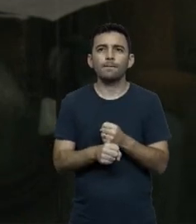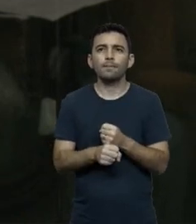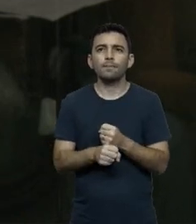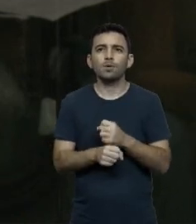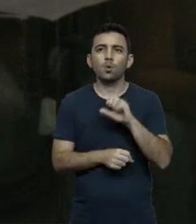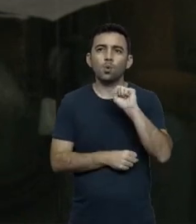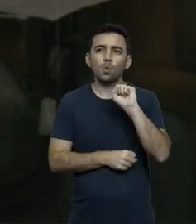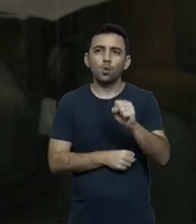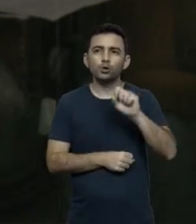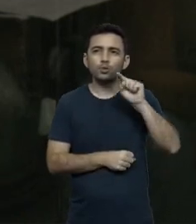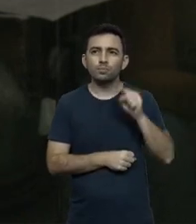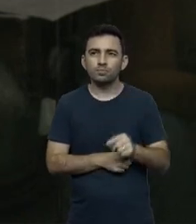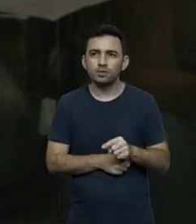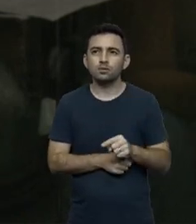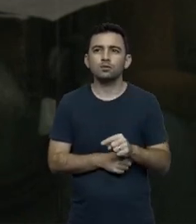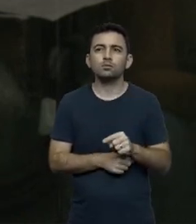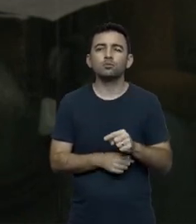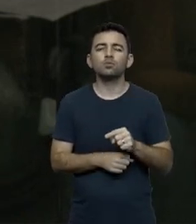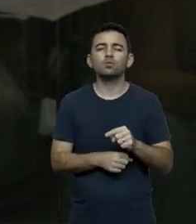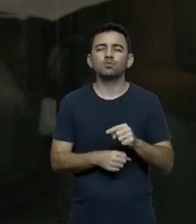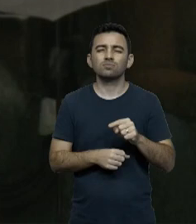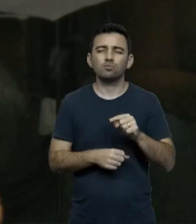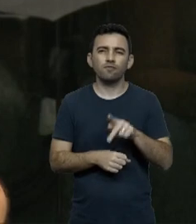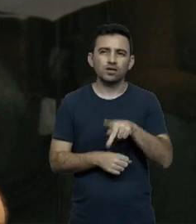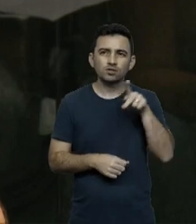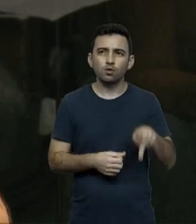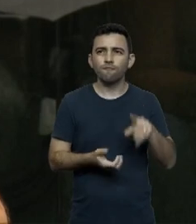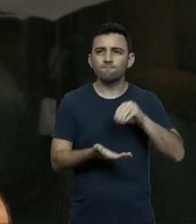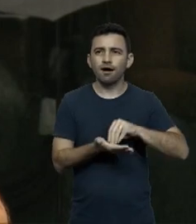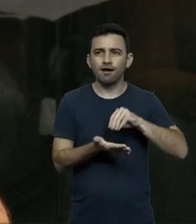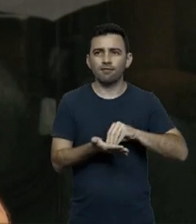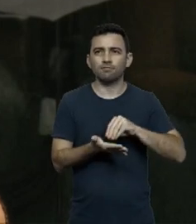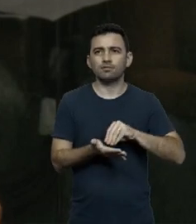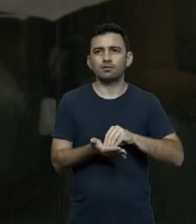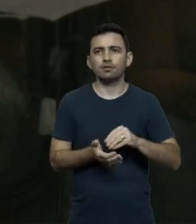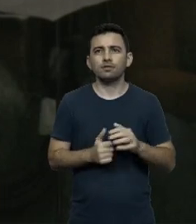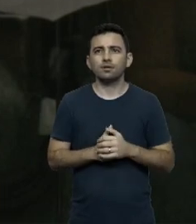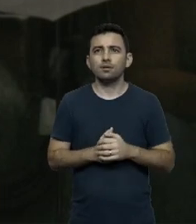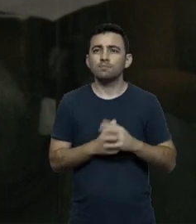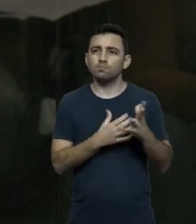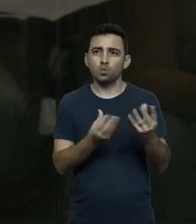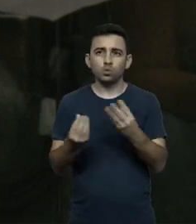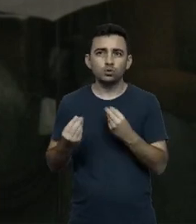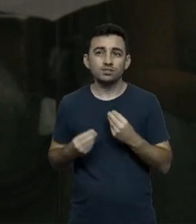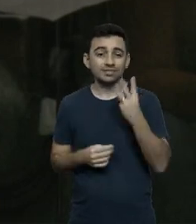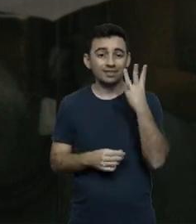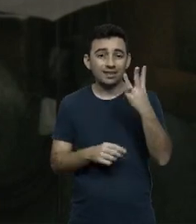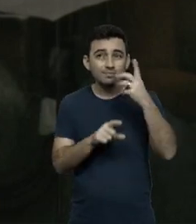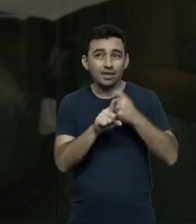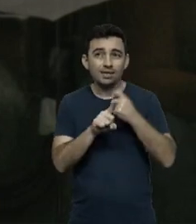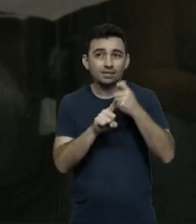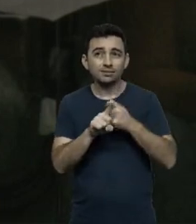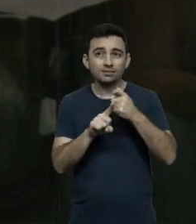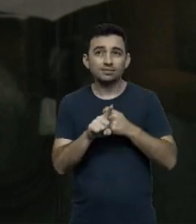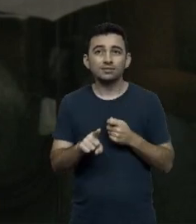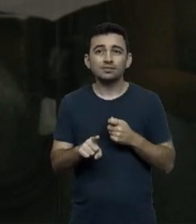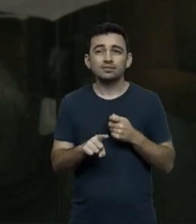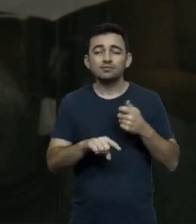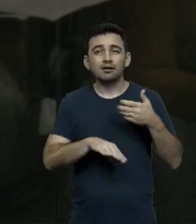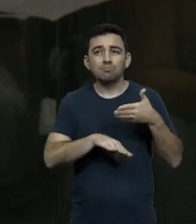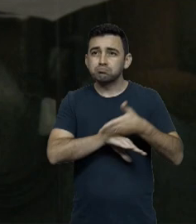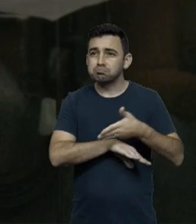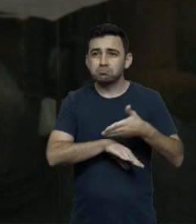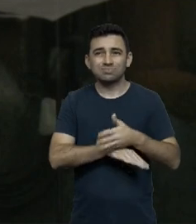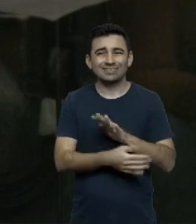8000 trabalhadores faltando nas nossas redes e muitos deles ficaram três meses sem acesso